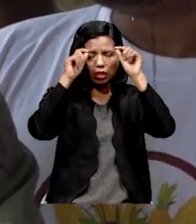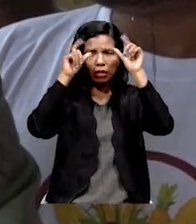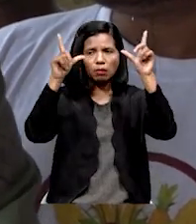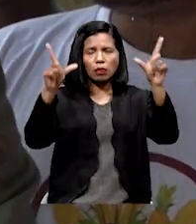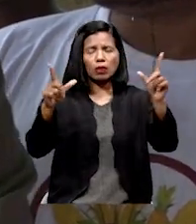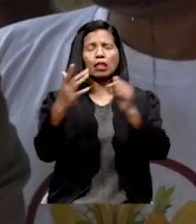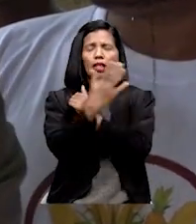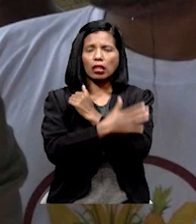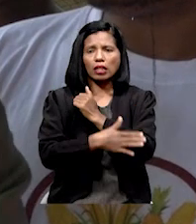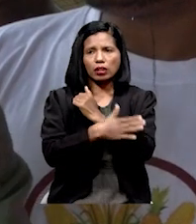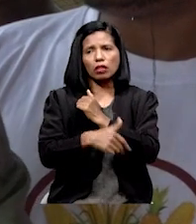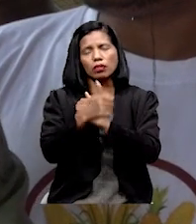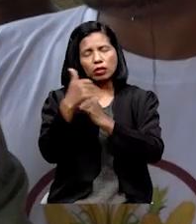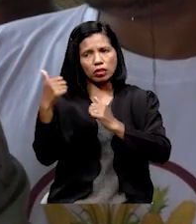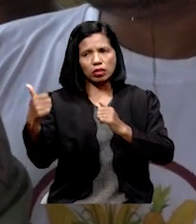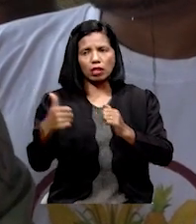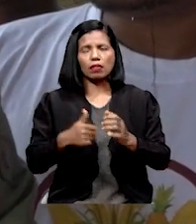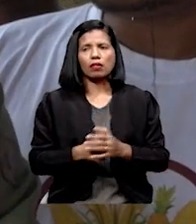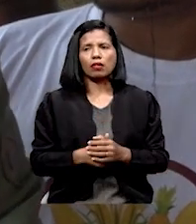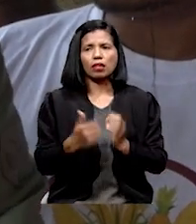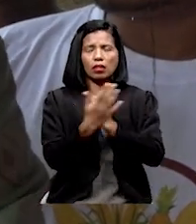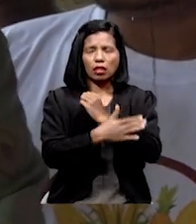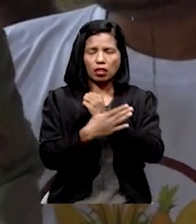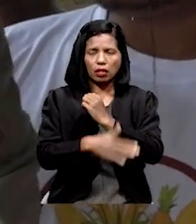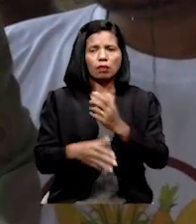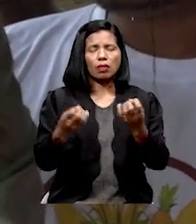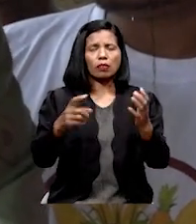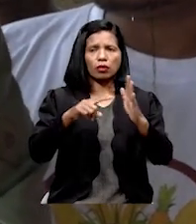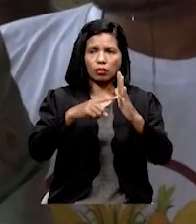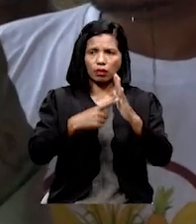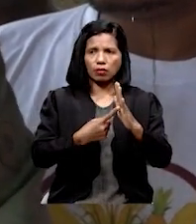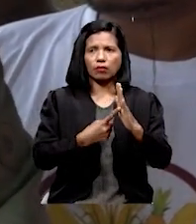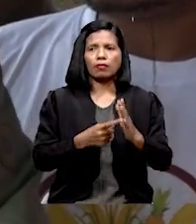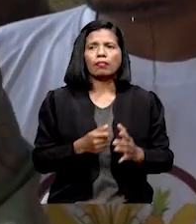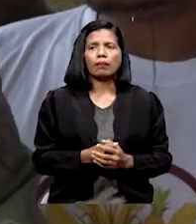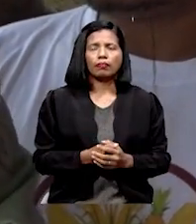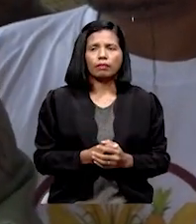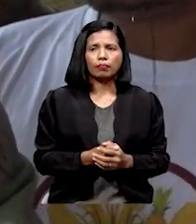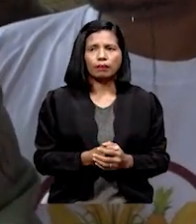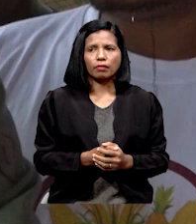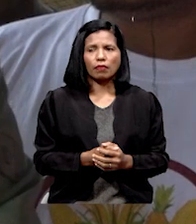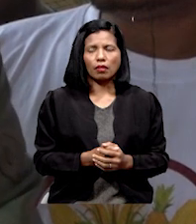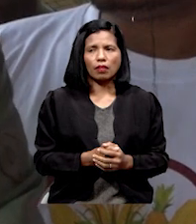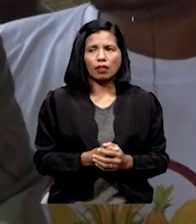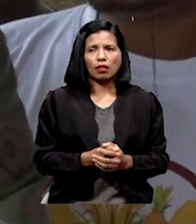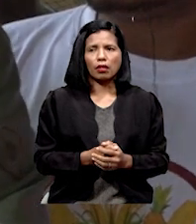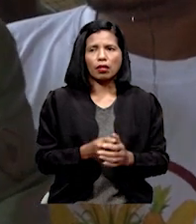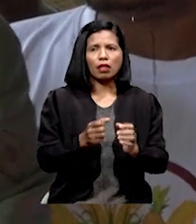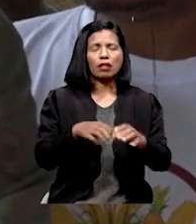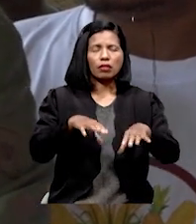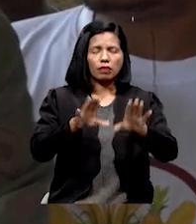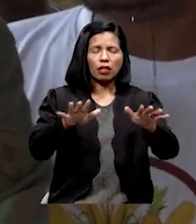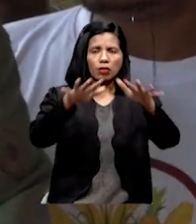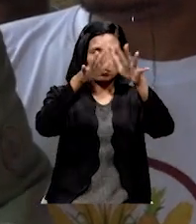prevenção científica, fumegação que era, sabor, ralo stop mosqueteiro, farre que era